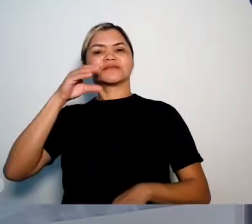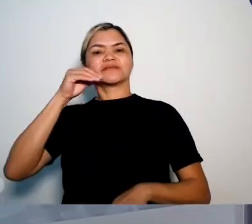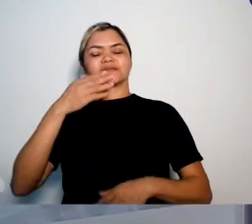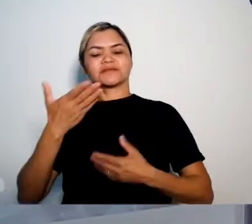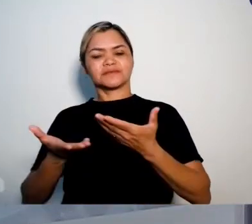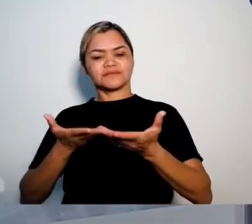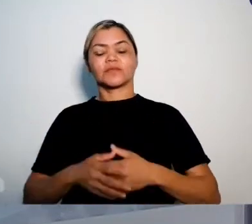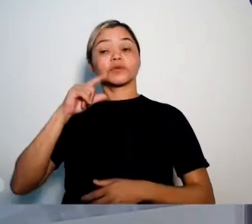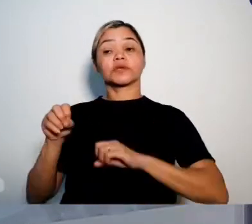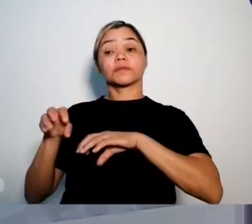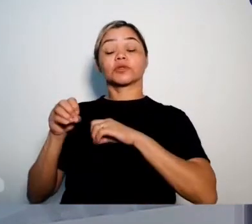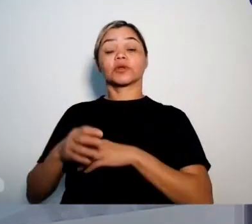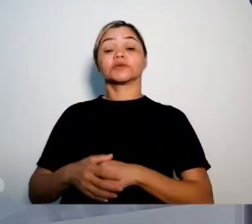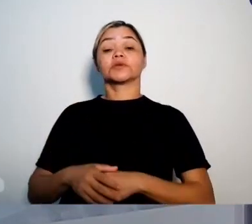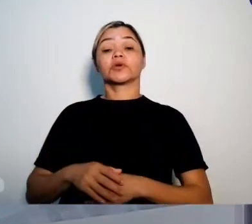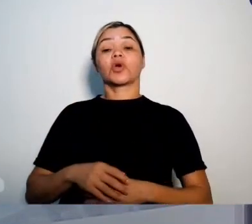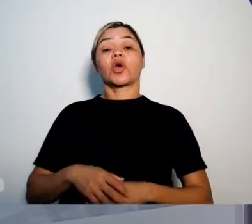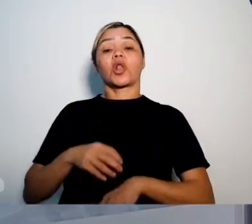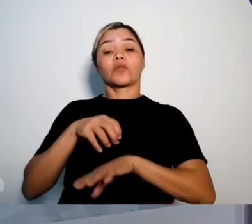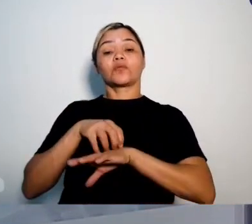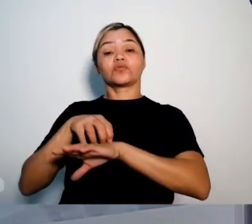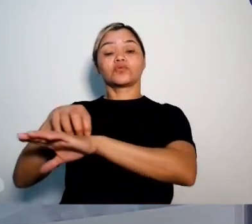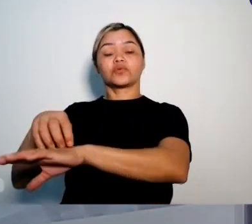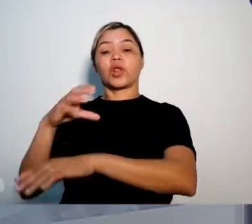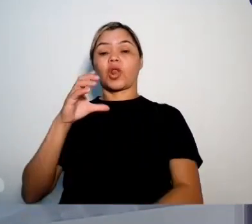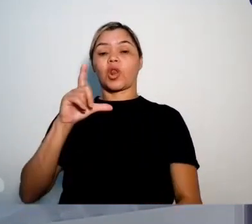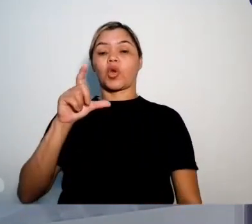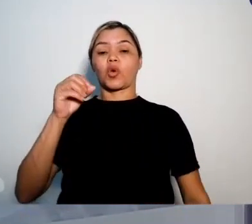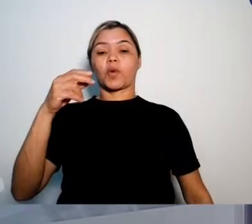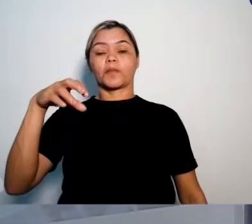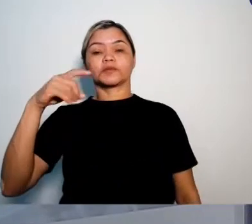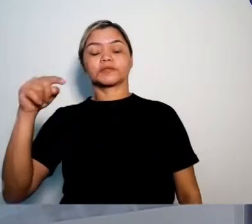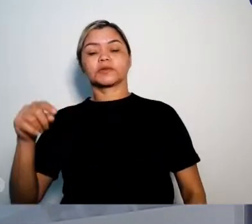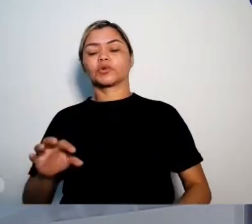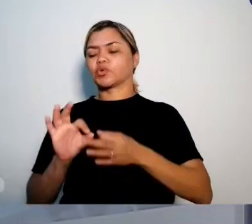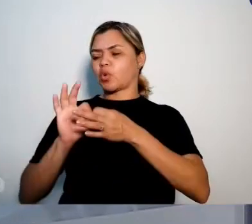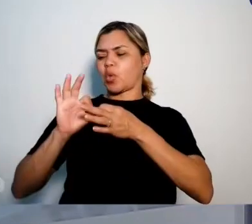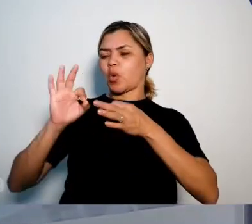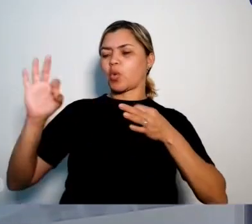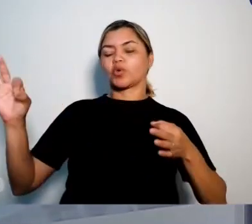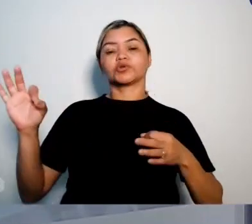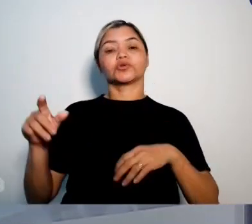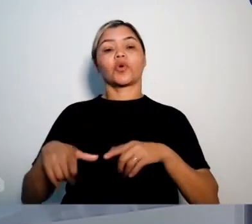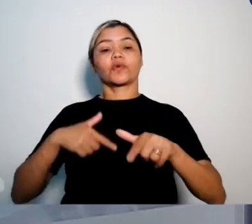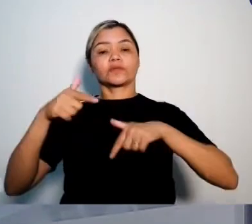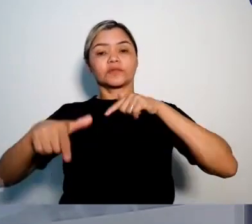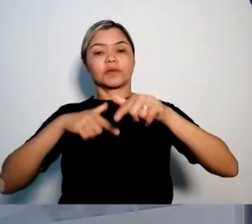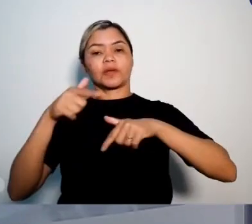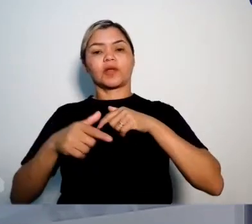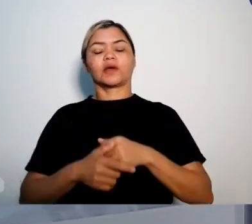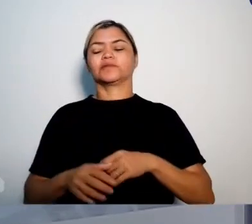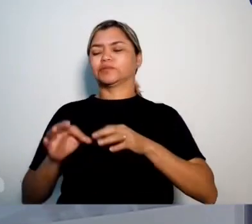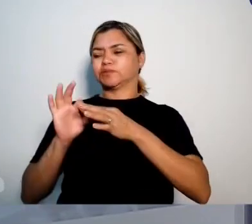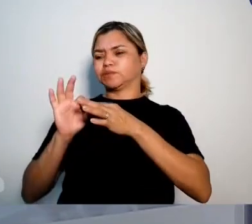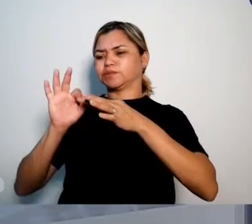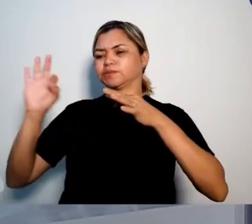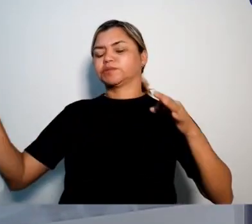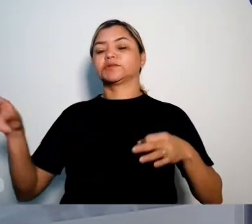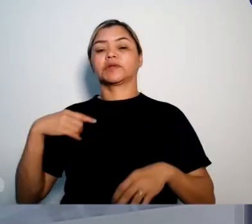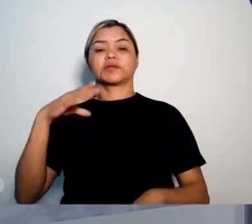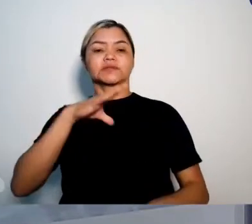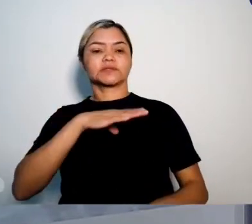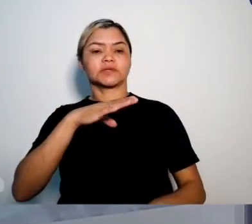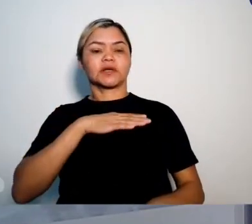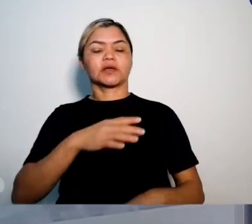auxílio locomoção para os servidores de escolas distantes ou aqueles que trabalhavam muito distante da nossa cidade, do